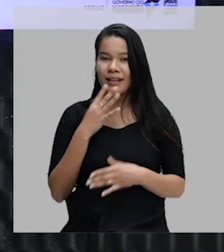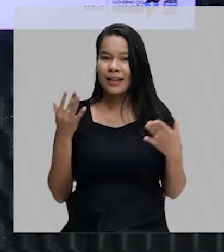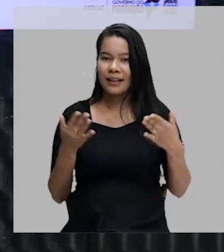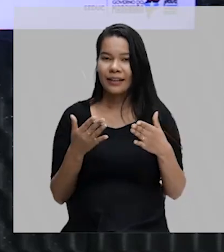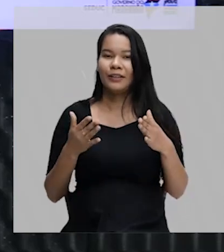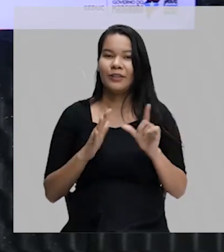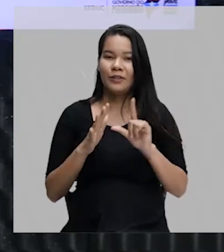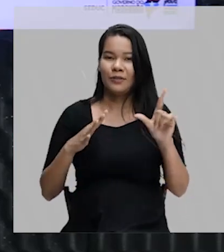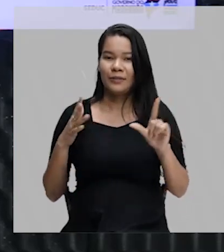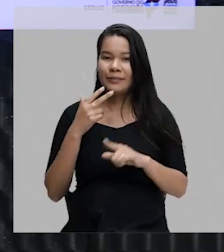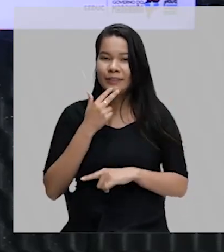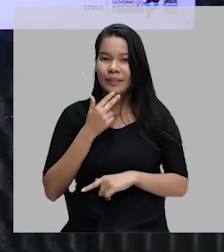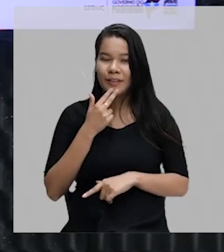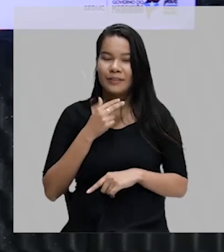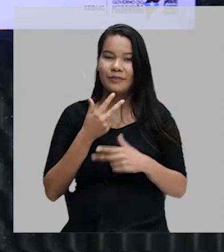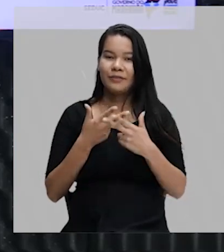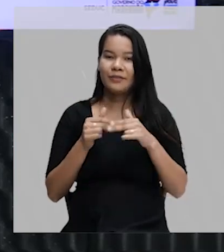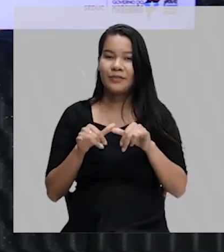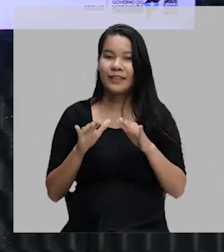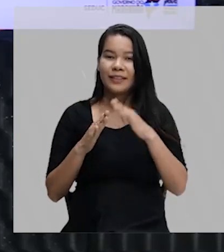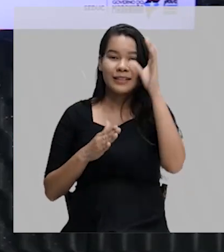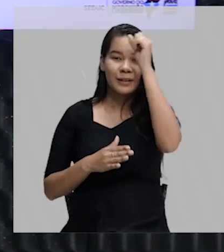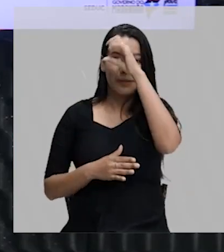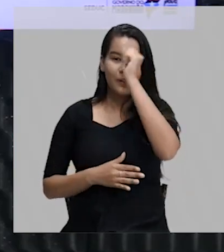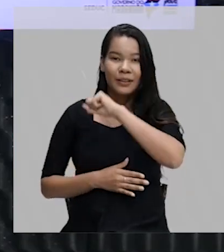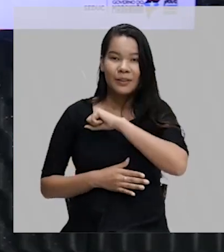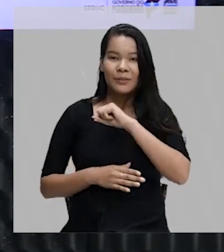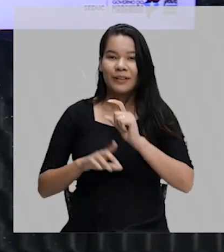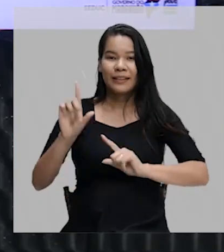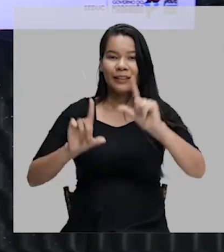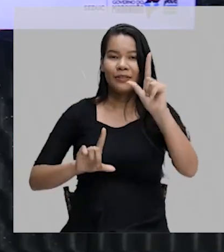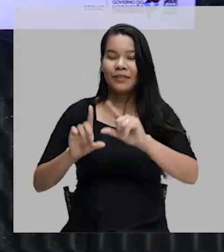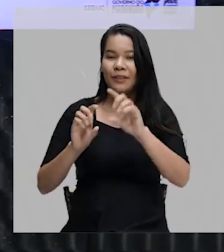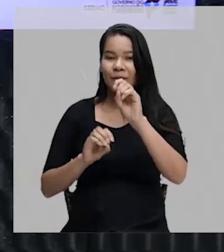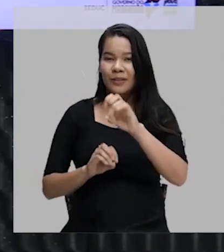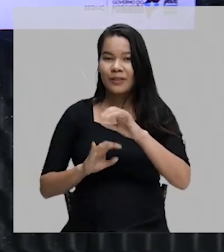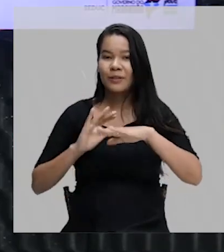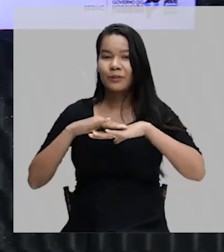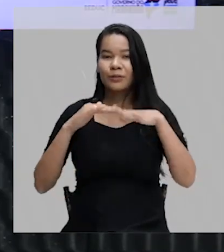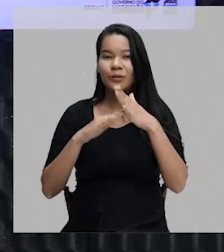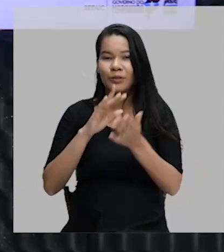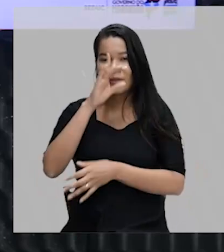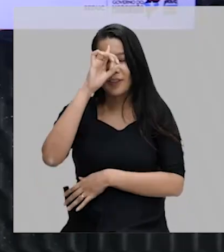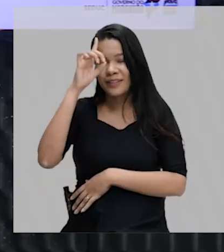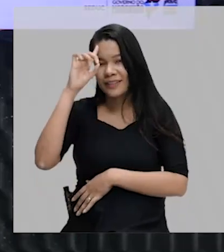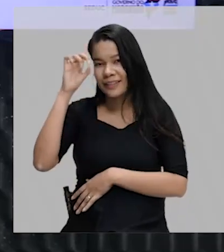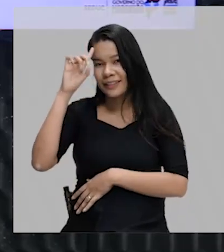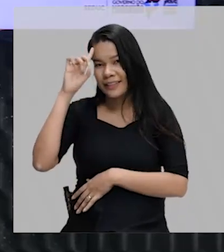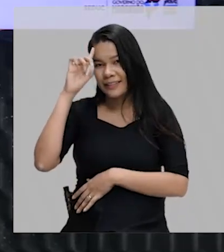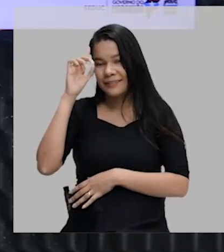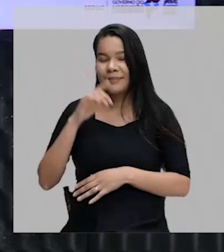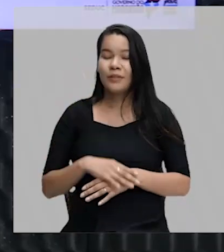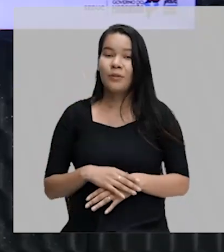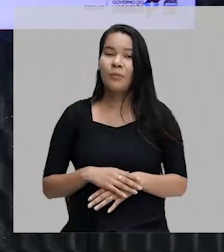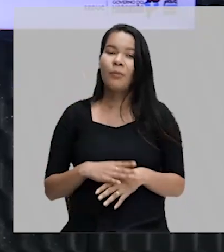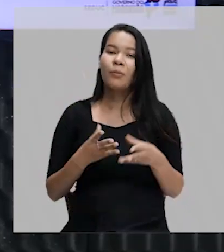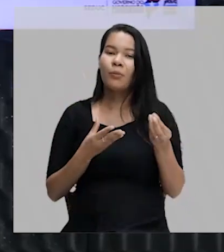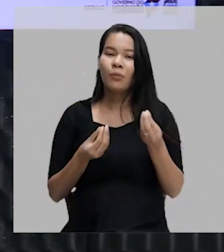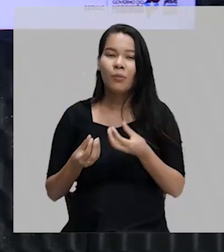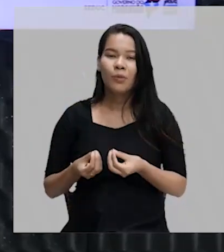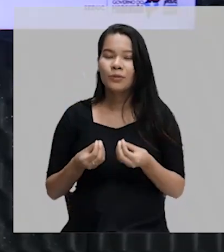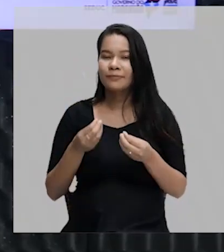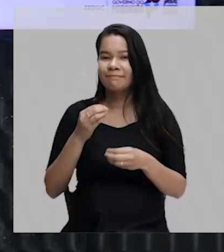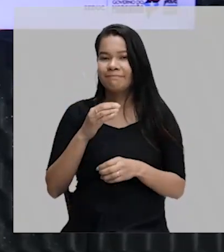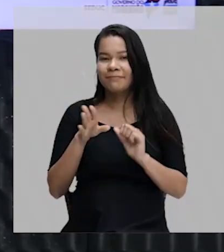na TV Educação, canal 10.2. Todo dia, já é aquele bordão, né? Muito conhecimento, muita